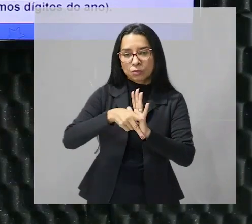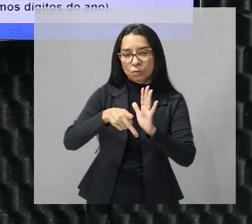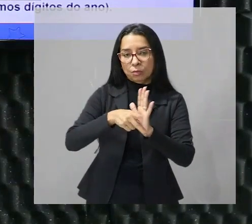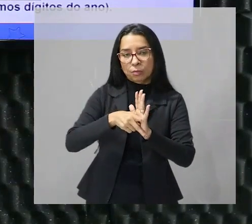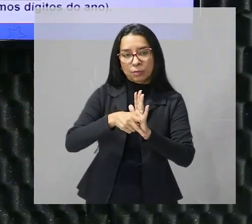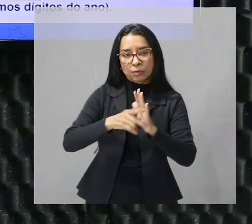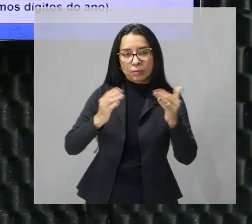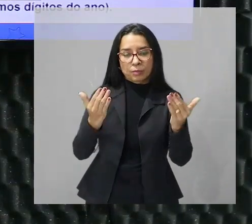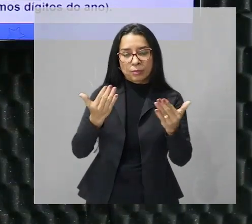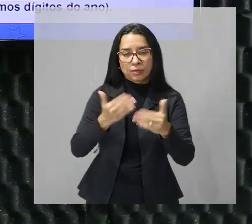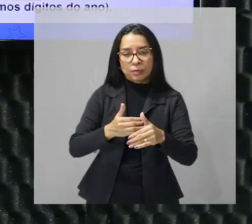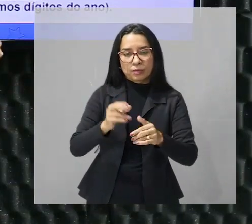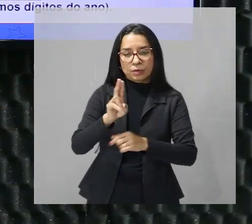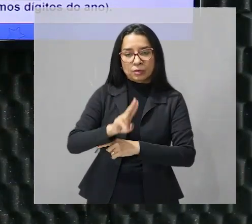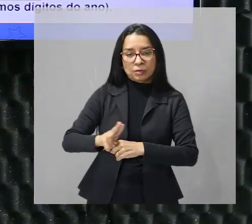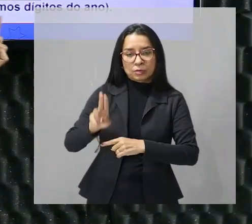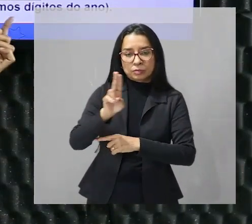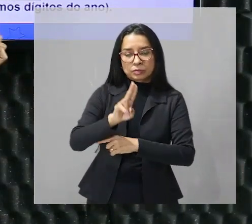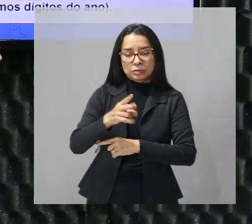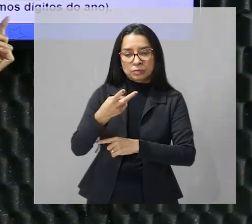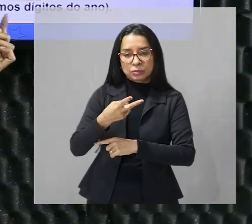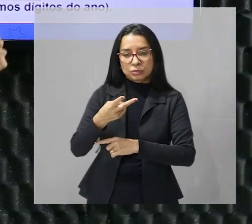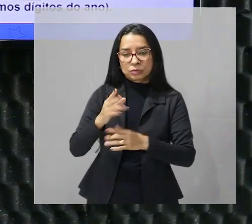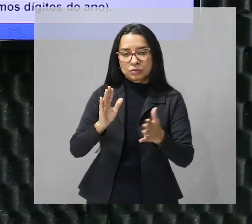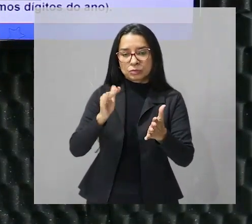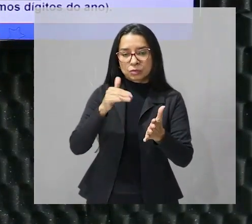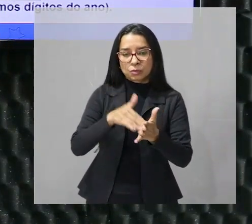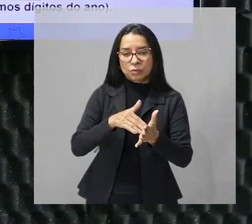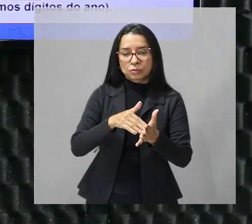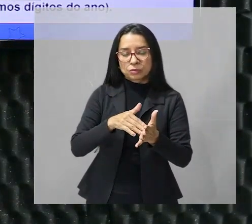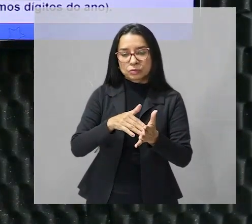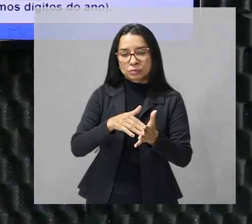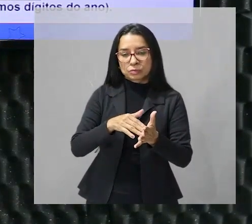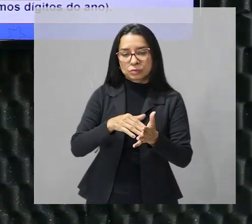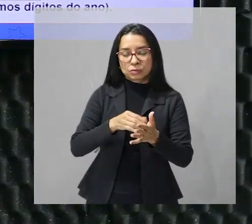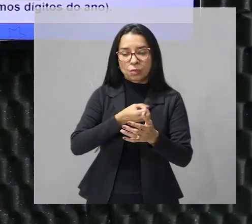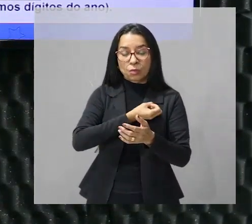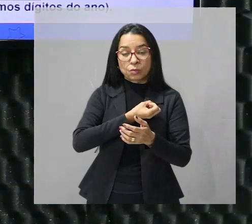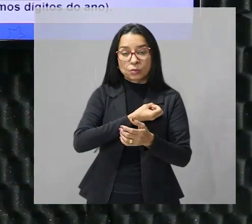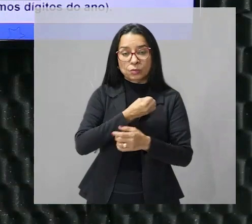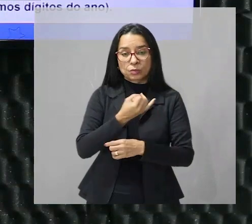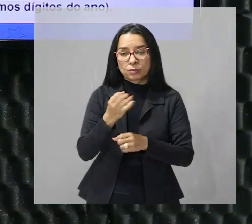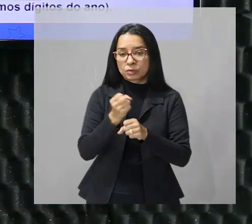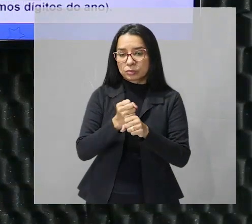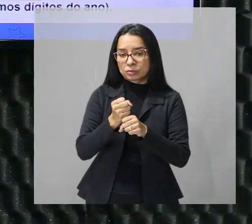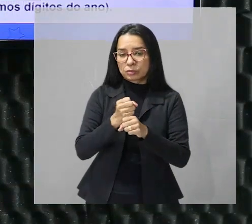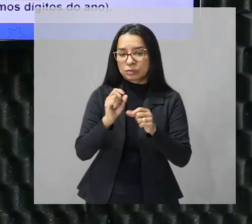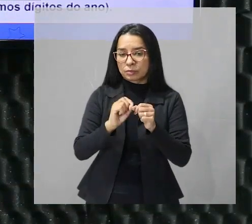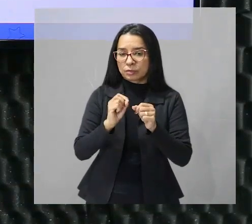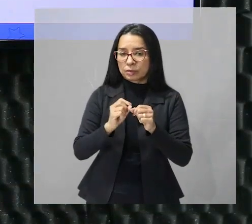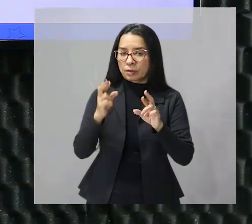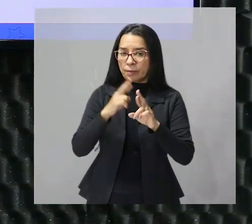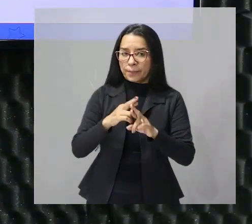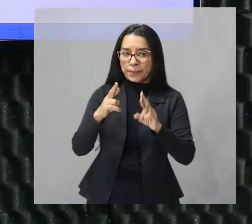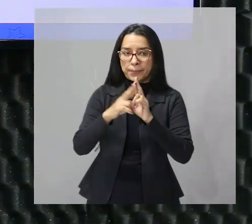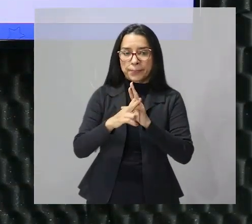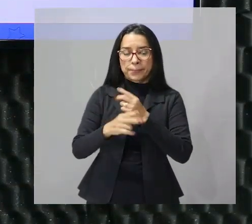exame é que nós usemos os dois últimos dígitos do ano para fazer essa relação, tá?